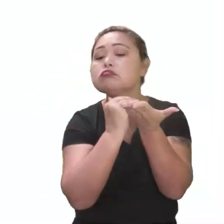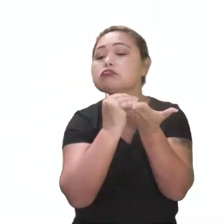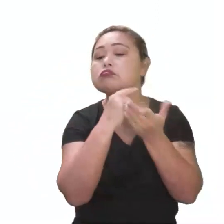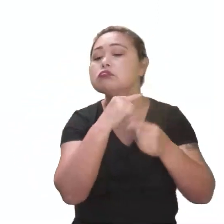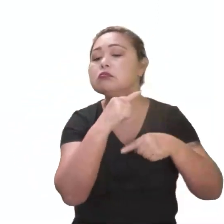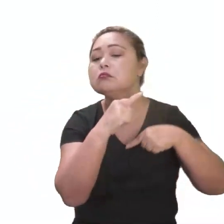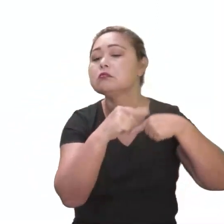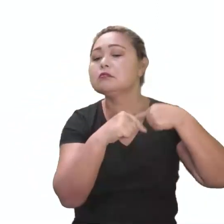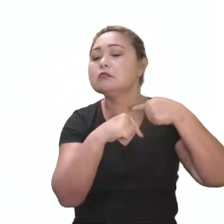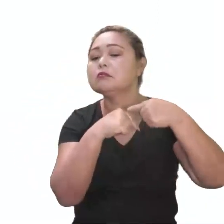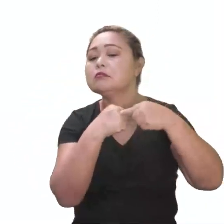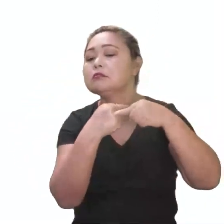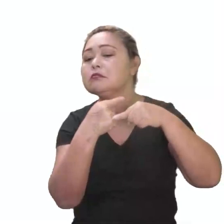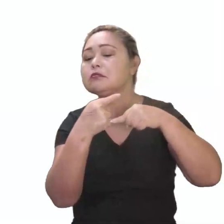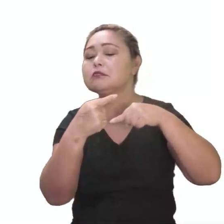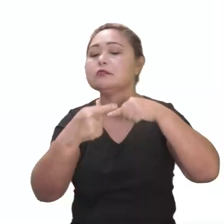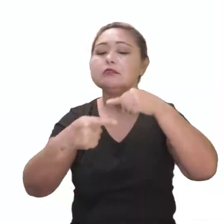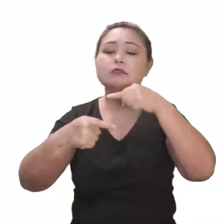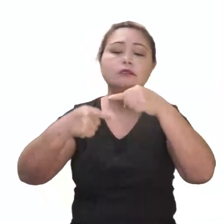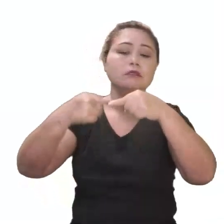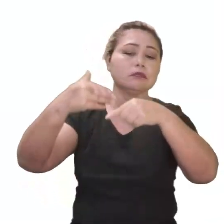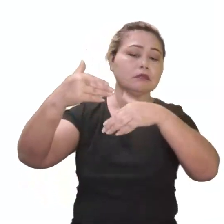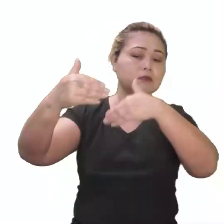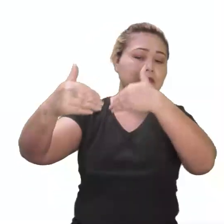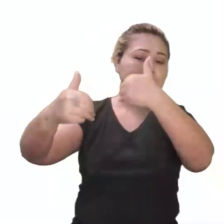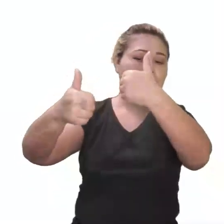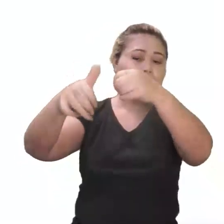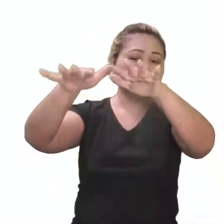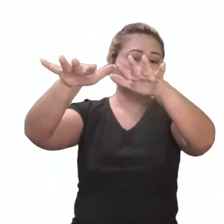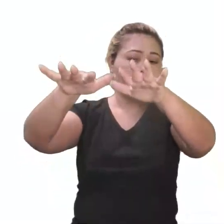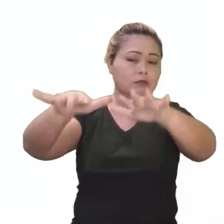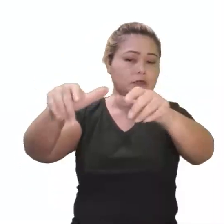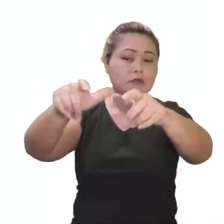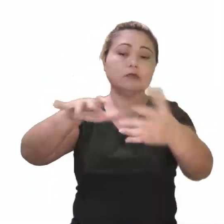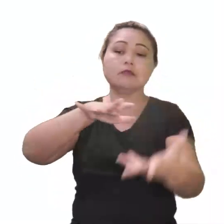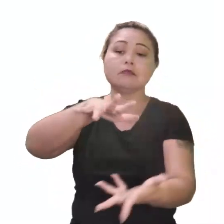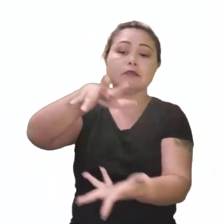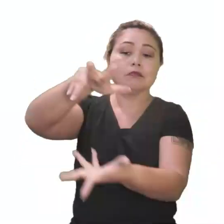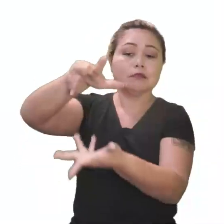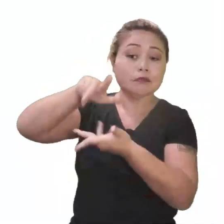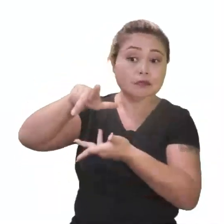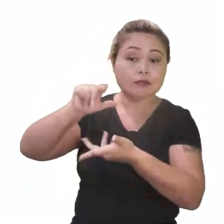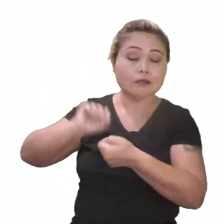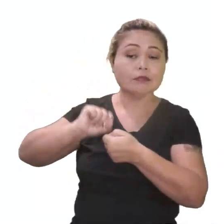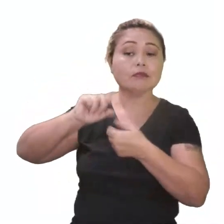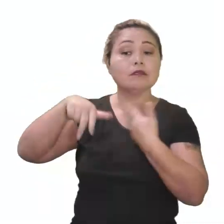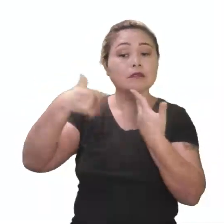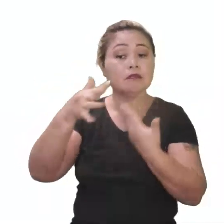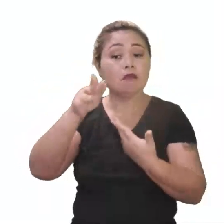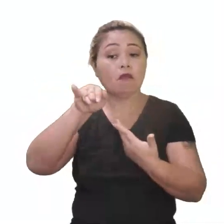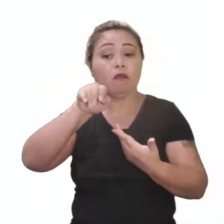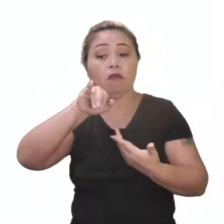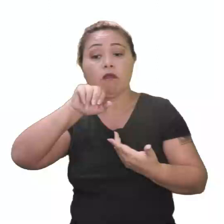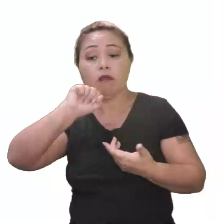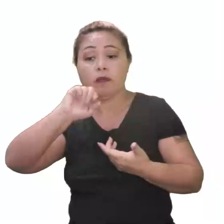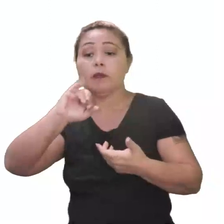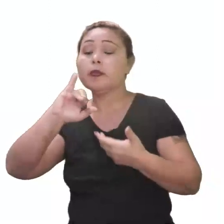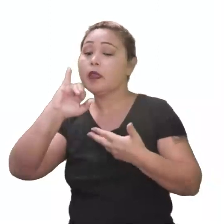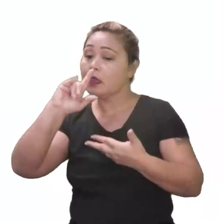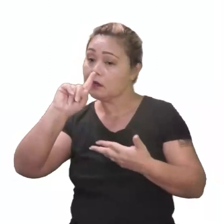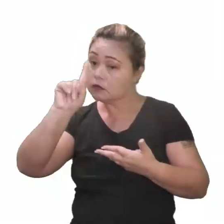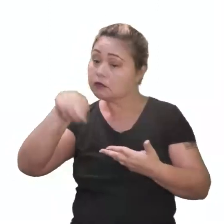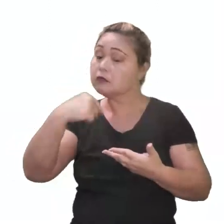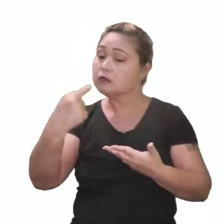o seu processo de evolução, começou a ocupação desse planeta, tá bom? E os fósseis com certeza nos dão todo